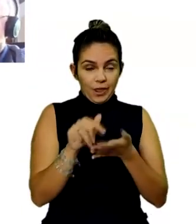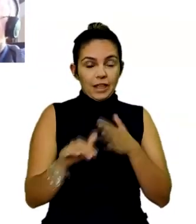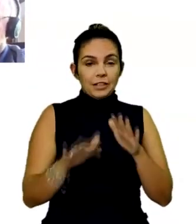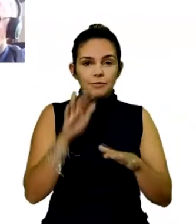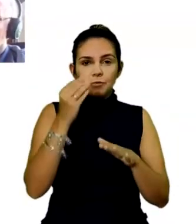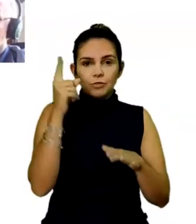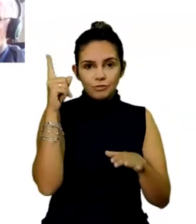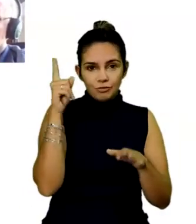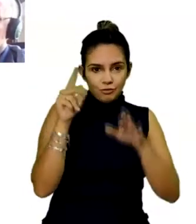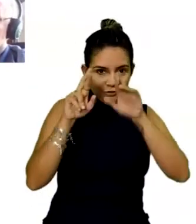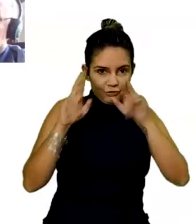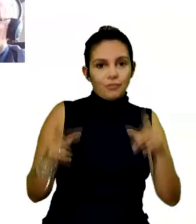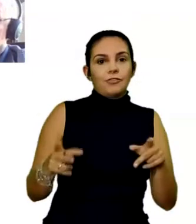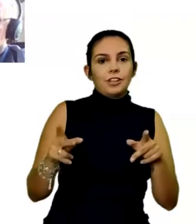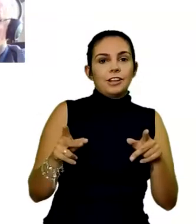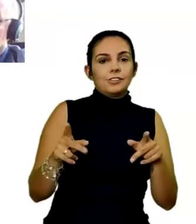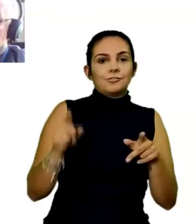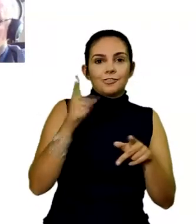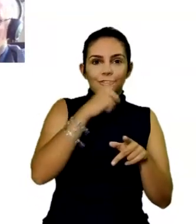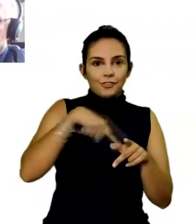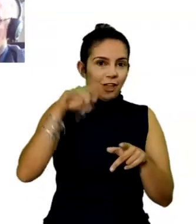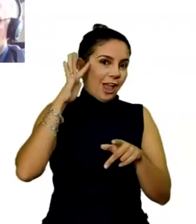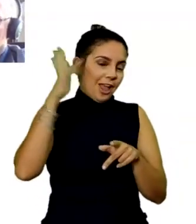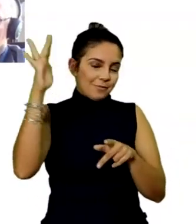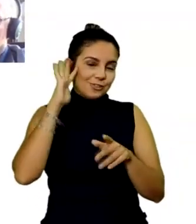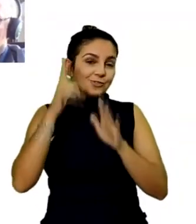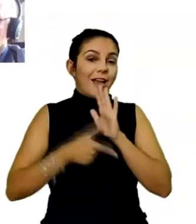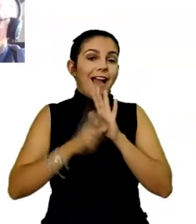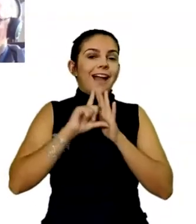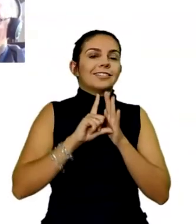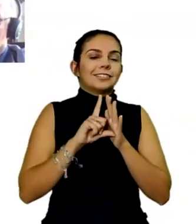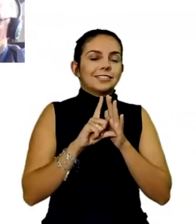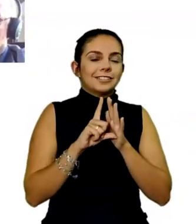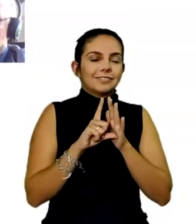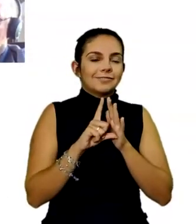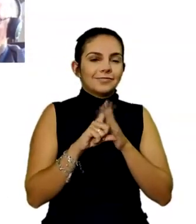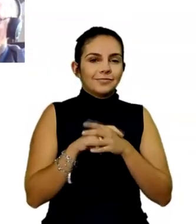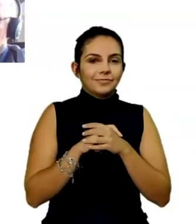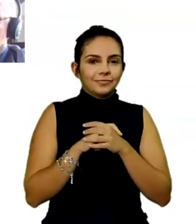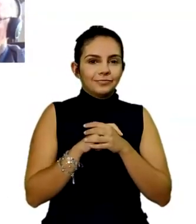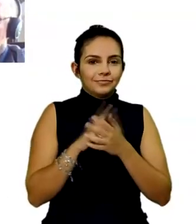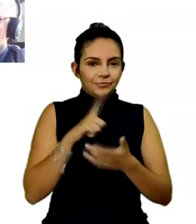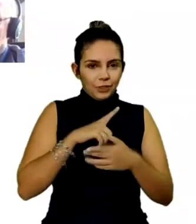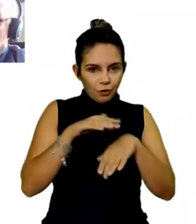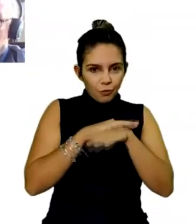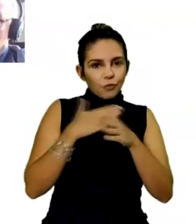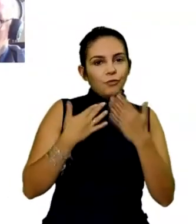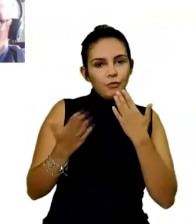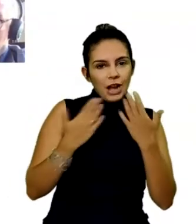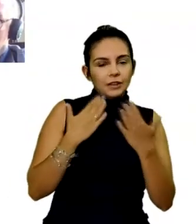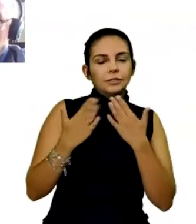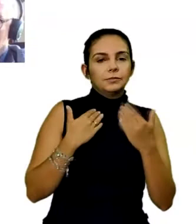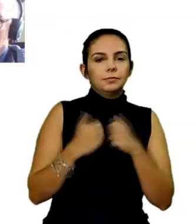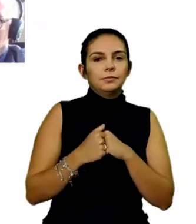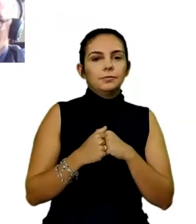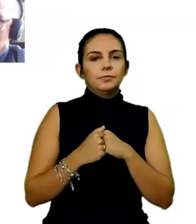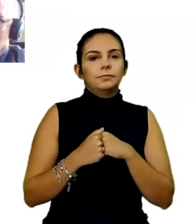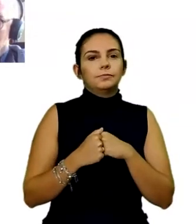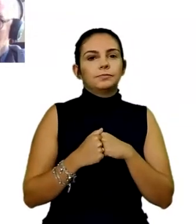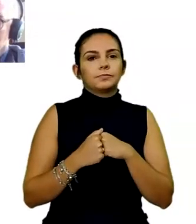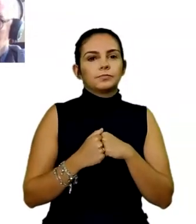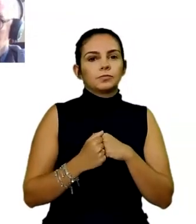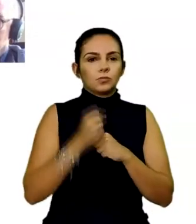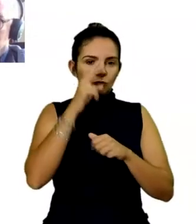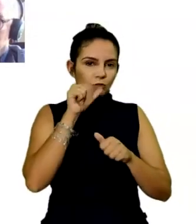vezes é muito diferente do que aquilo que a gente imaginou. Então há esse diálogo. Então, ou